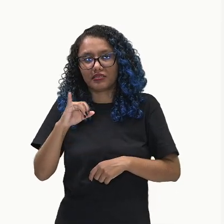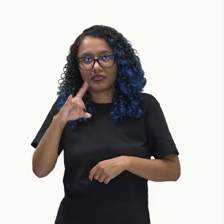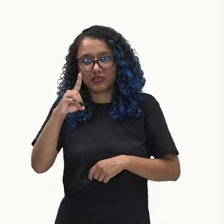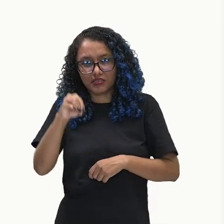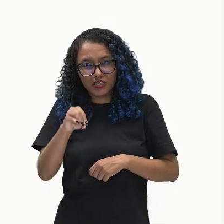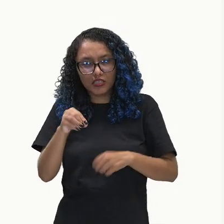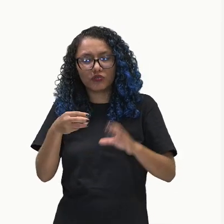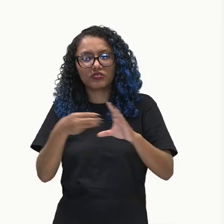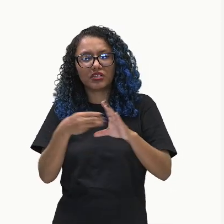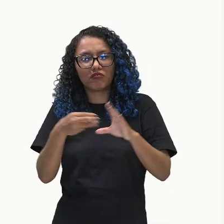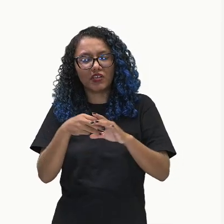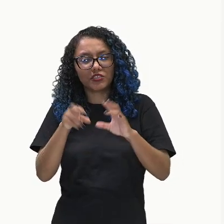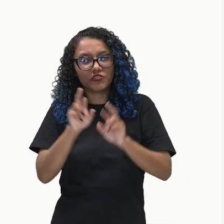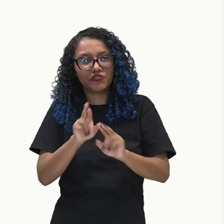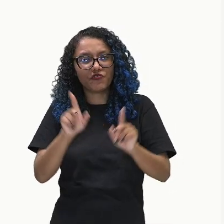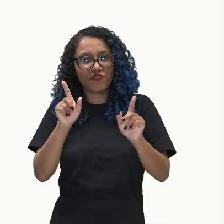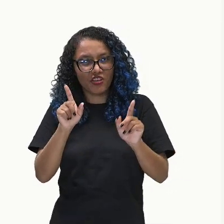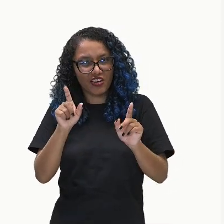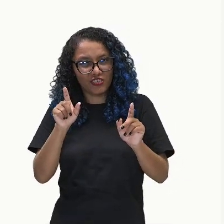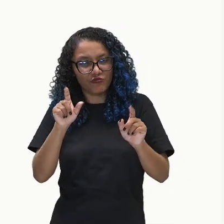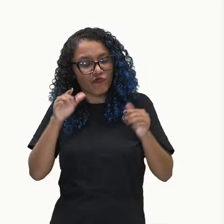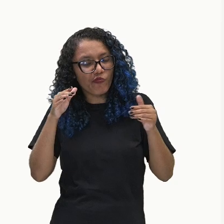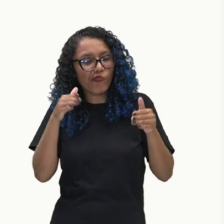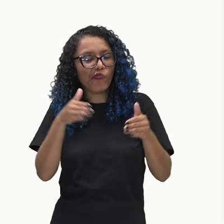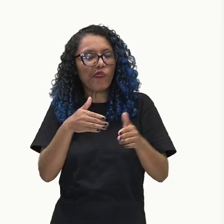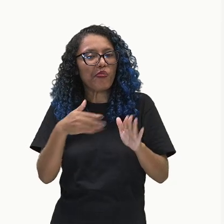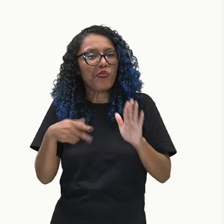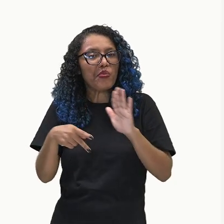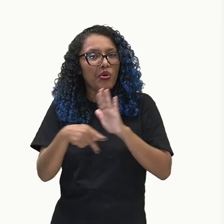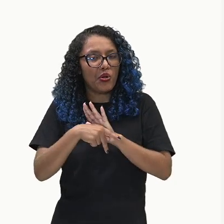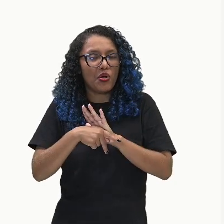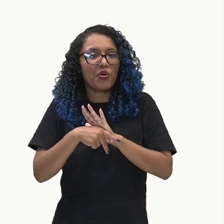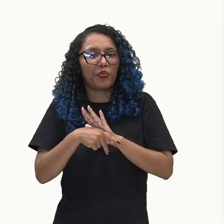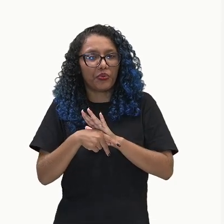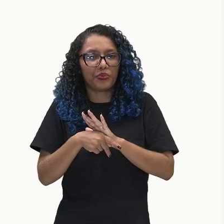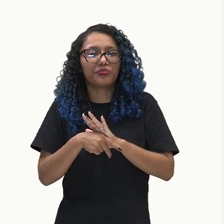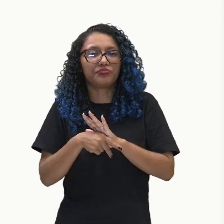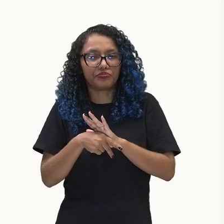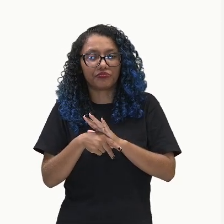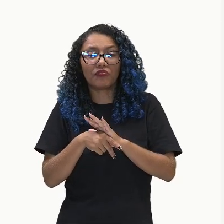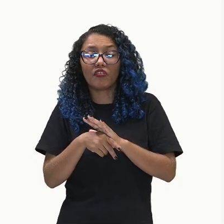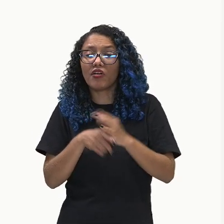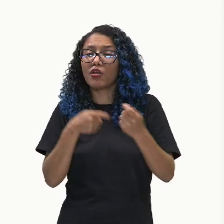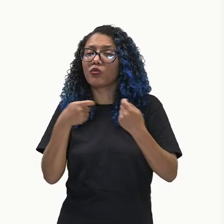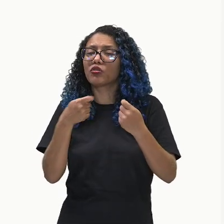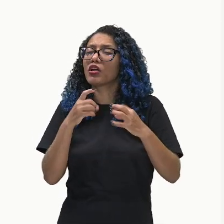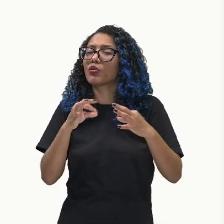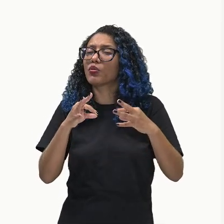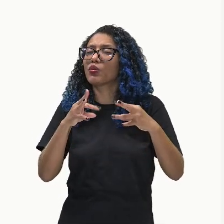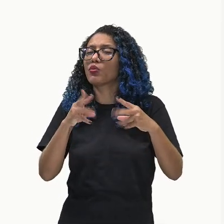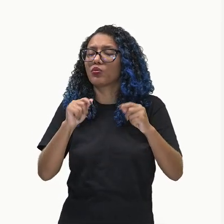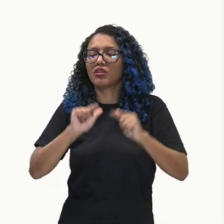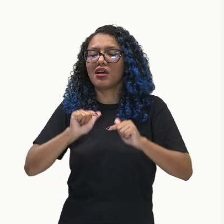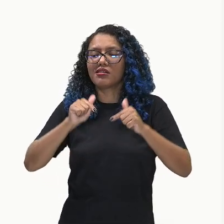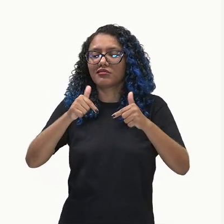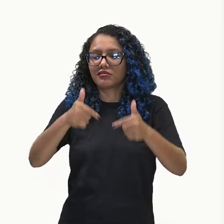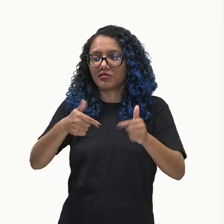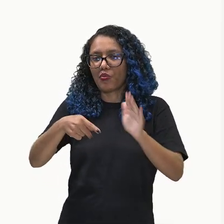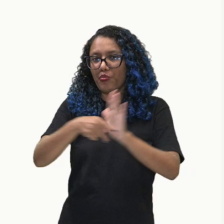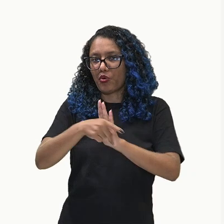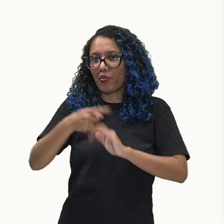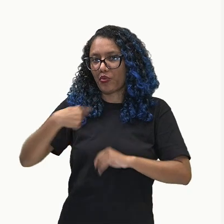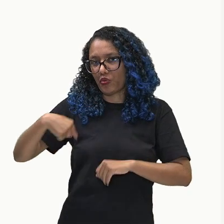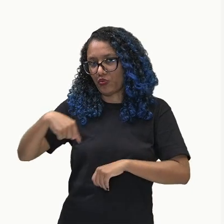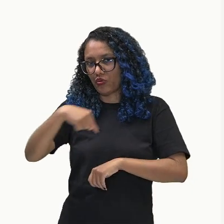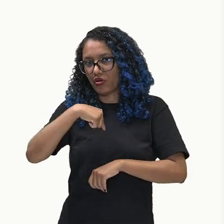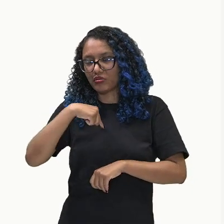especializadas, muito especializadas, que vão ali coordenar todas as ações que nós realizamos. O